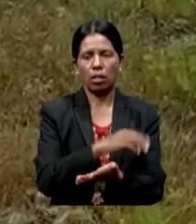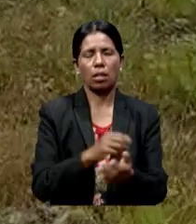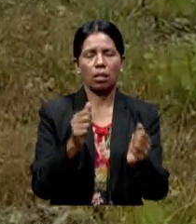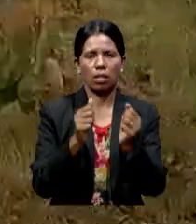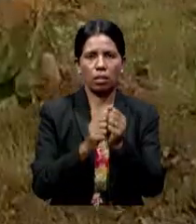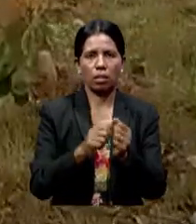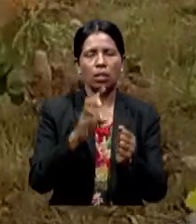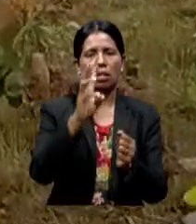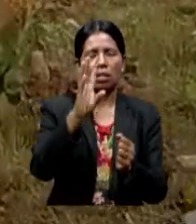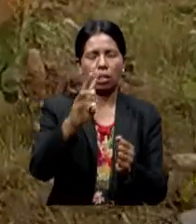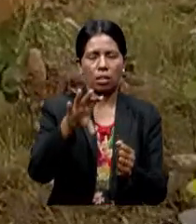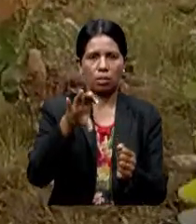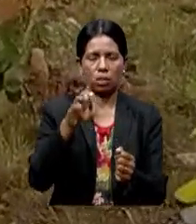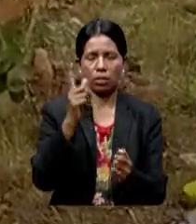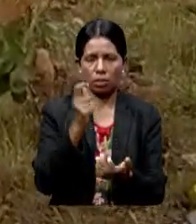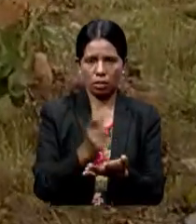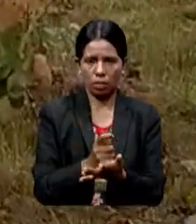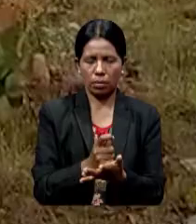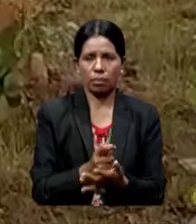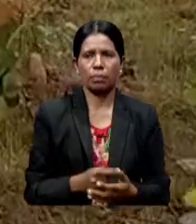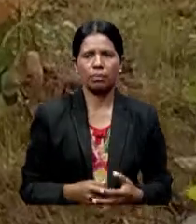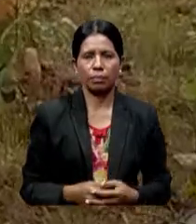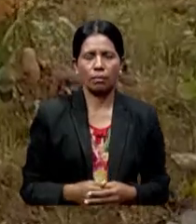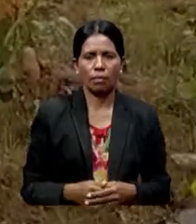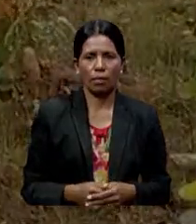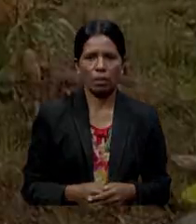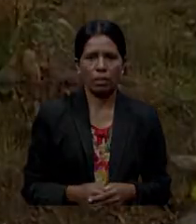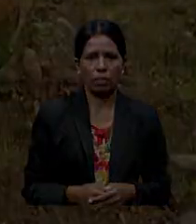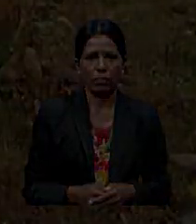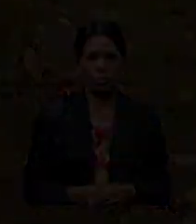kurihun nato surua hat nulu ora sensia dolar americano Alves de Carvalho Ziamen.